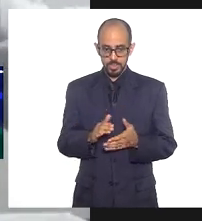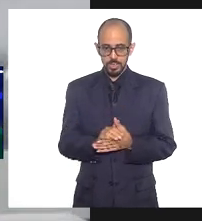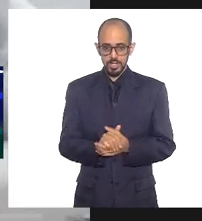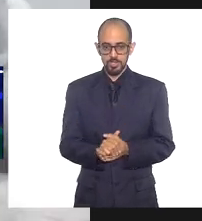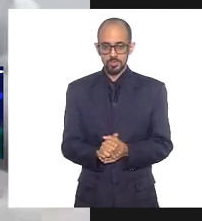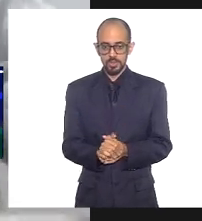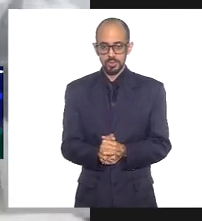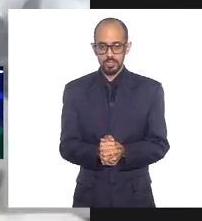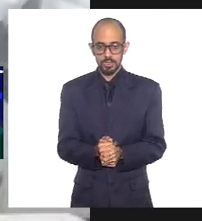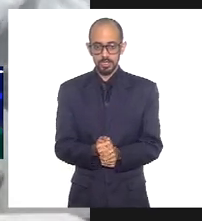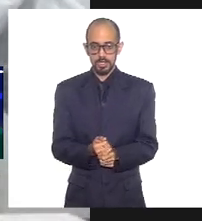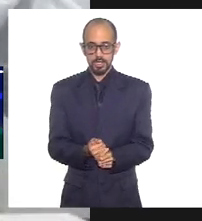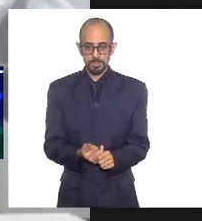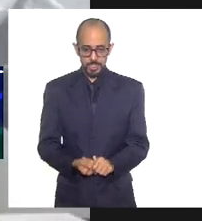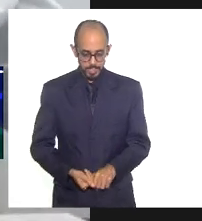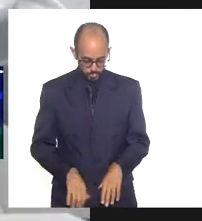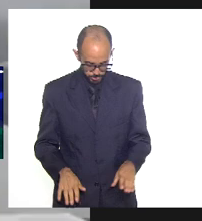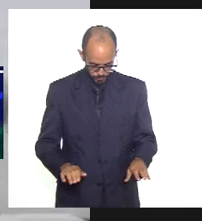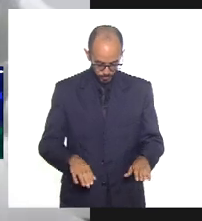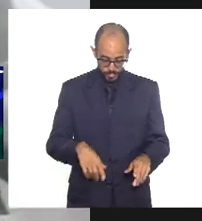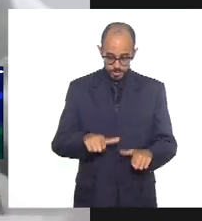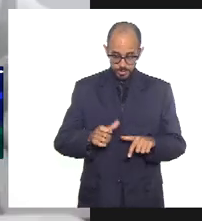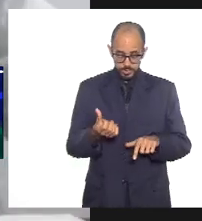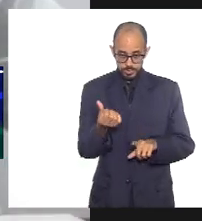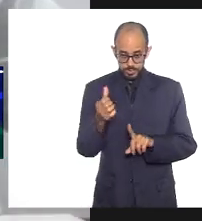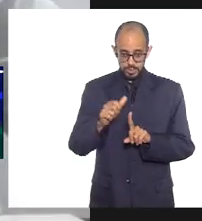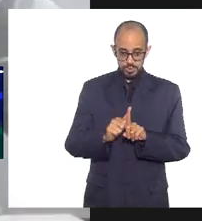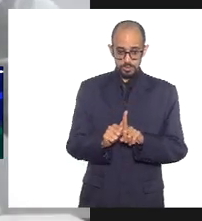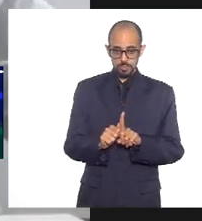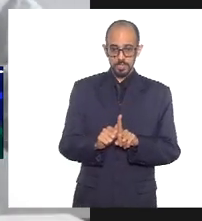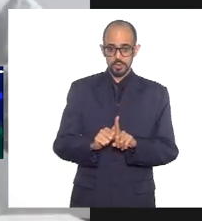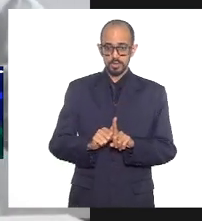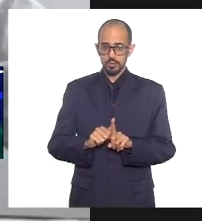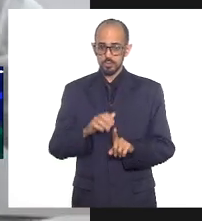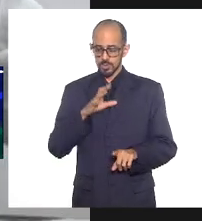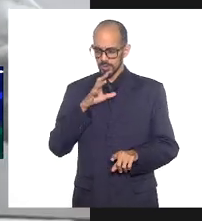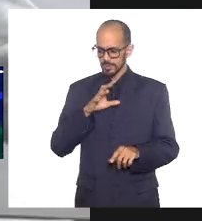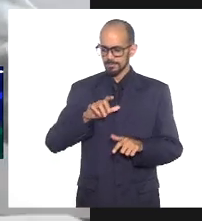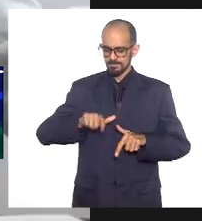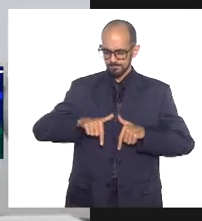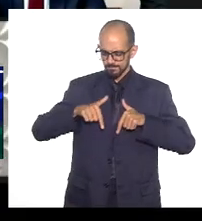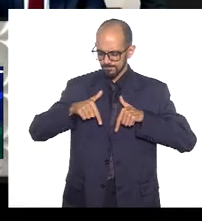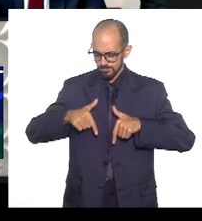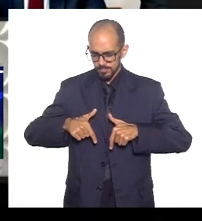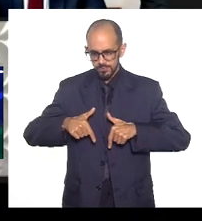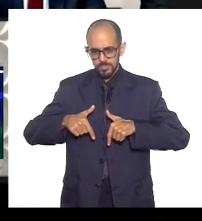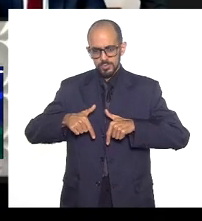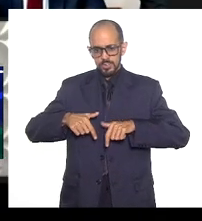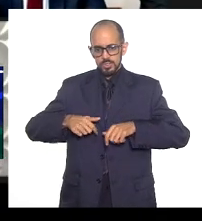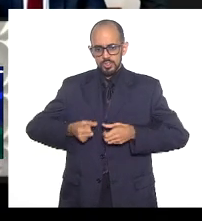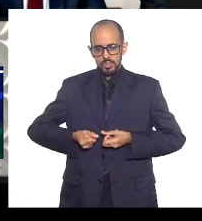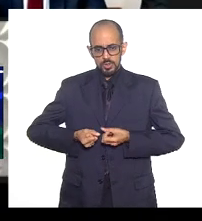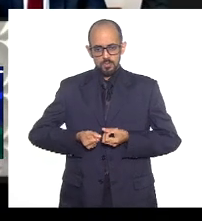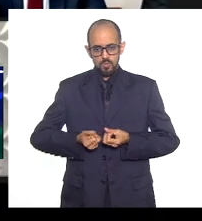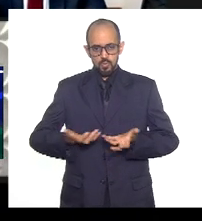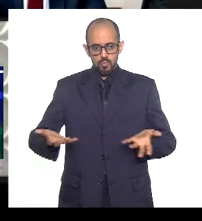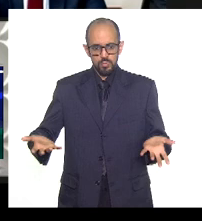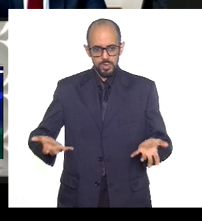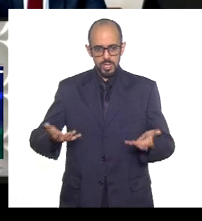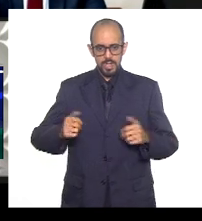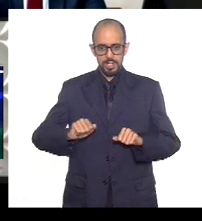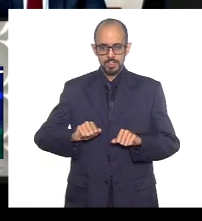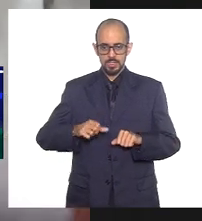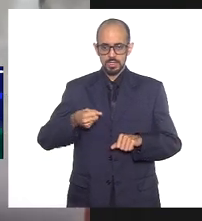seis meses de muita dedicação de muitas entregas a gente se